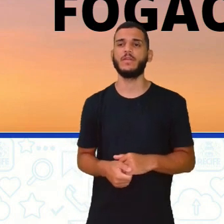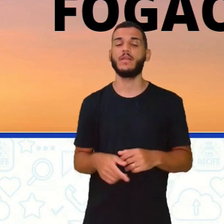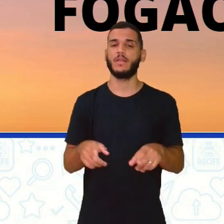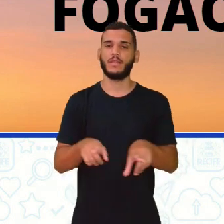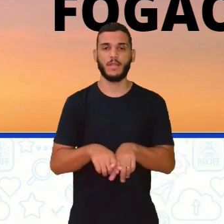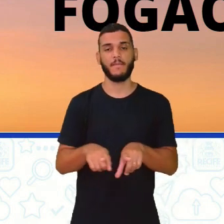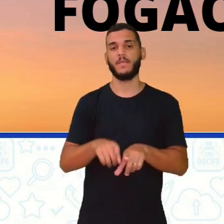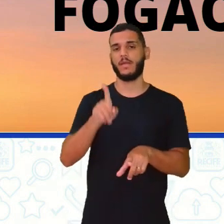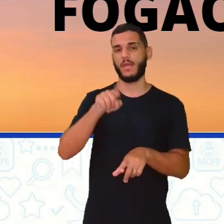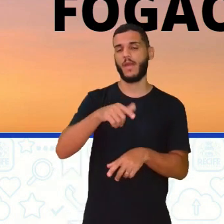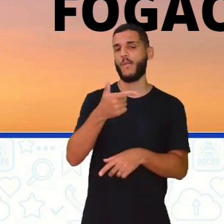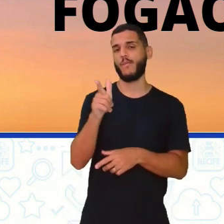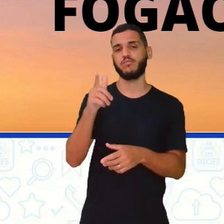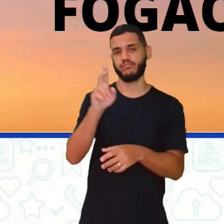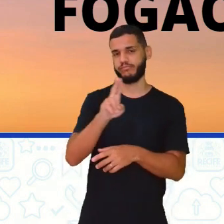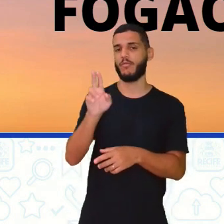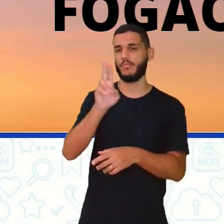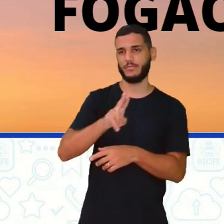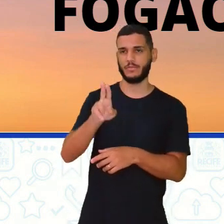energia calorífica, é